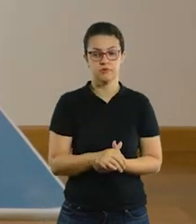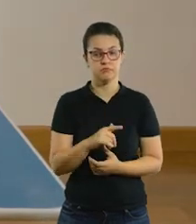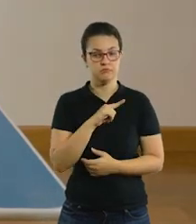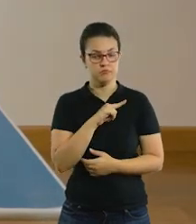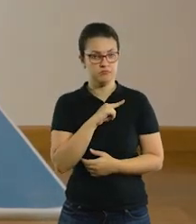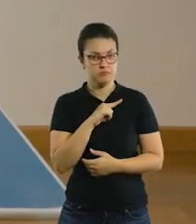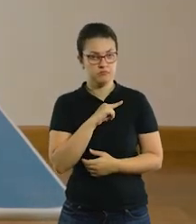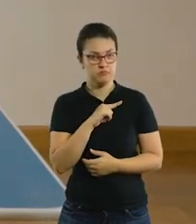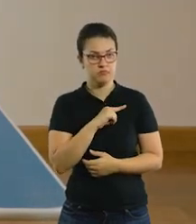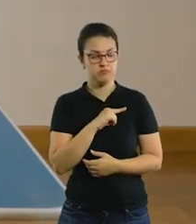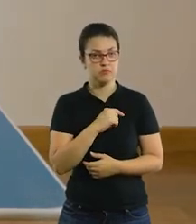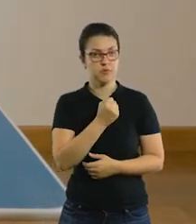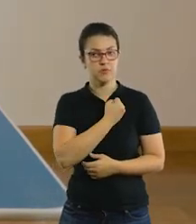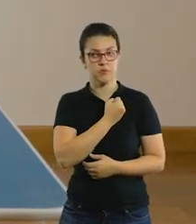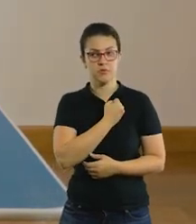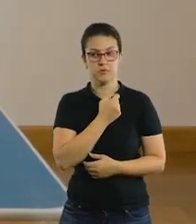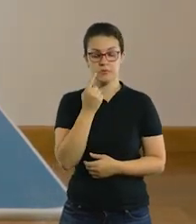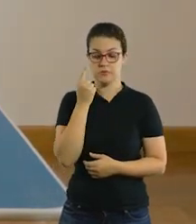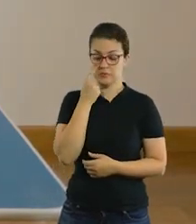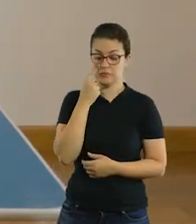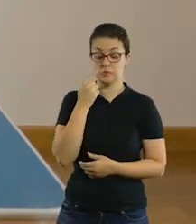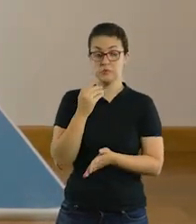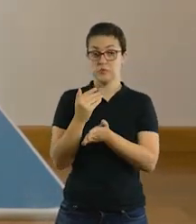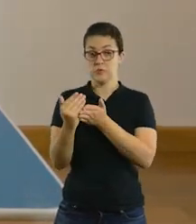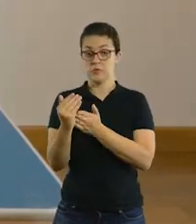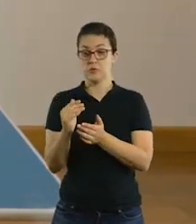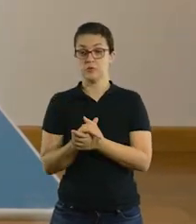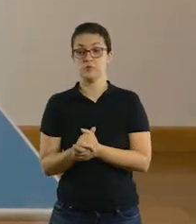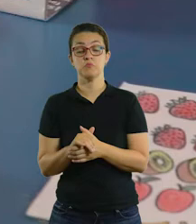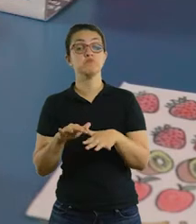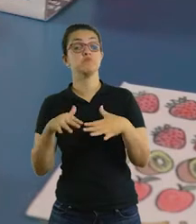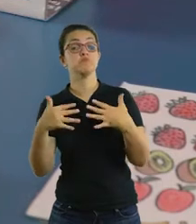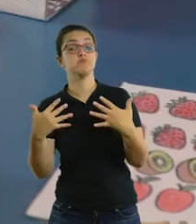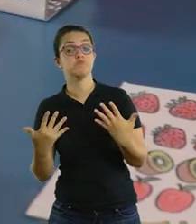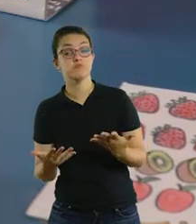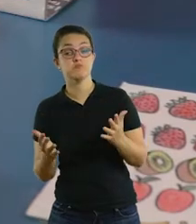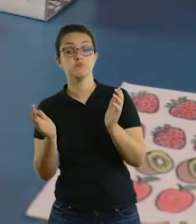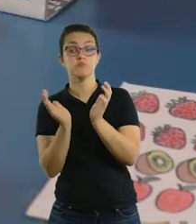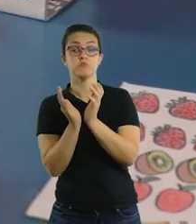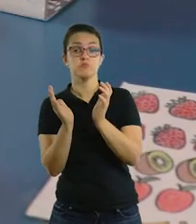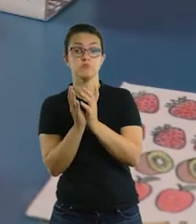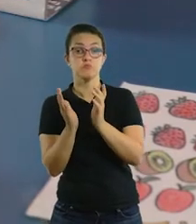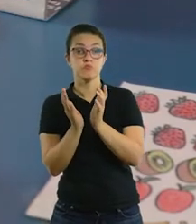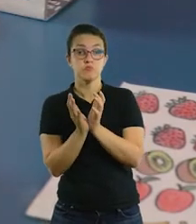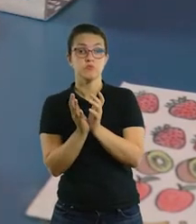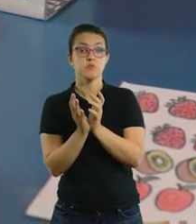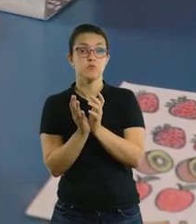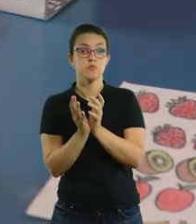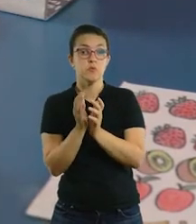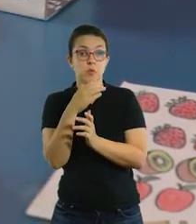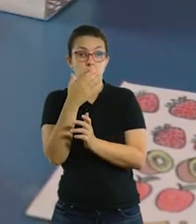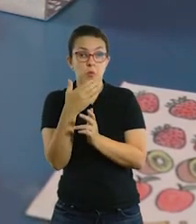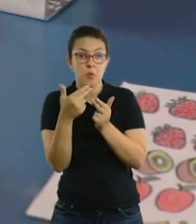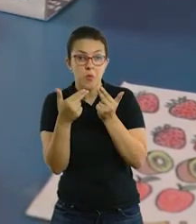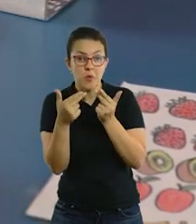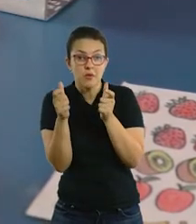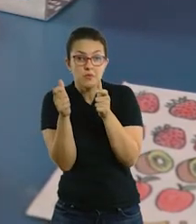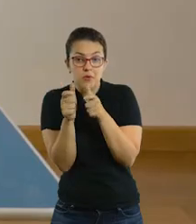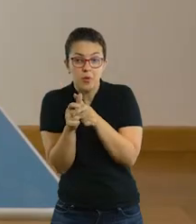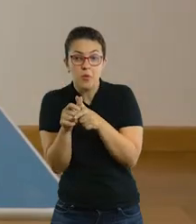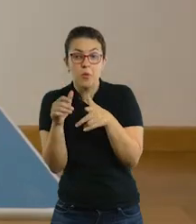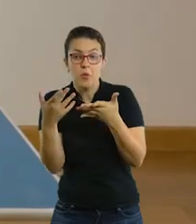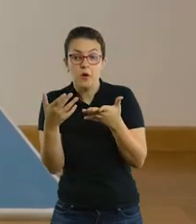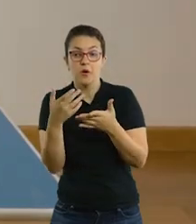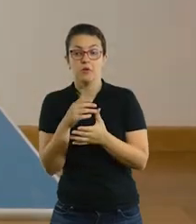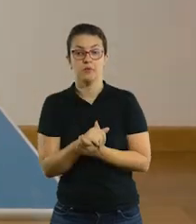nas cartelinhas, né, correspondente às frutas, aí você pode começar. Qual é o conjunto que tem menos frutas? É a